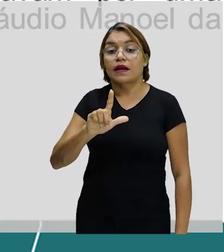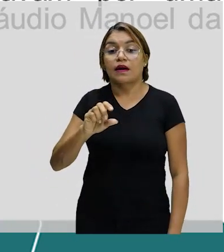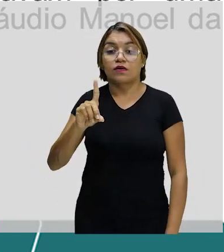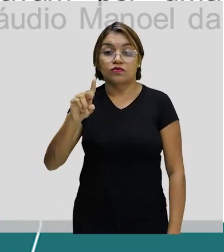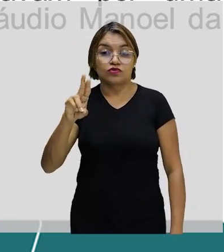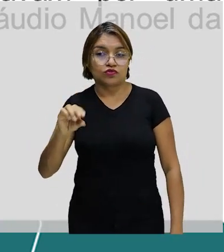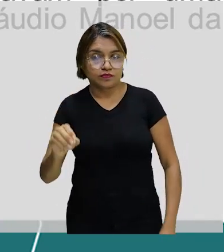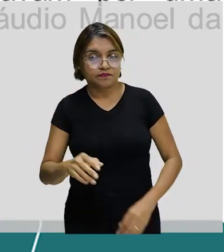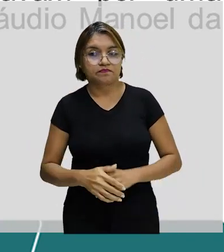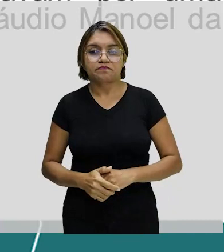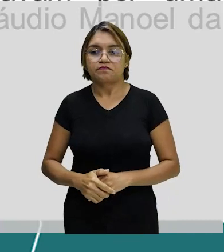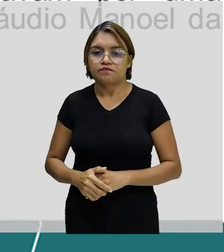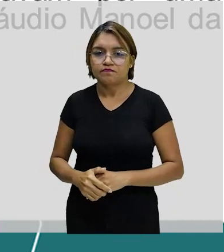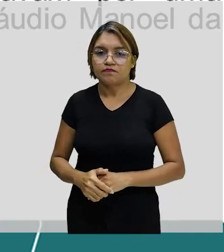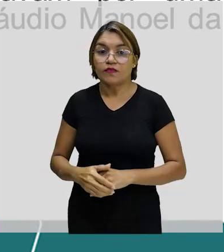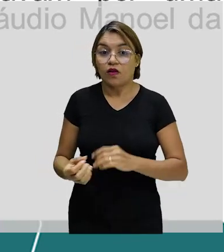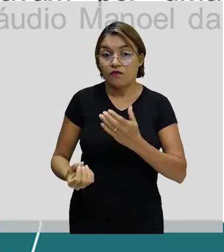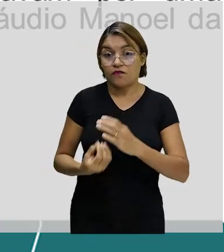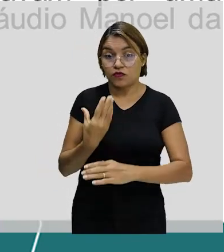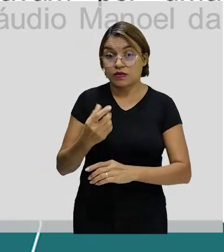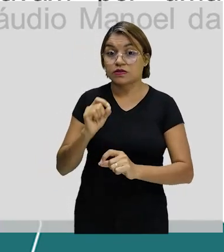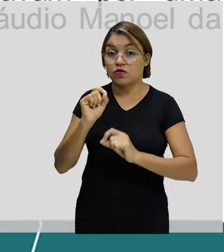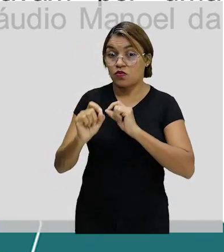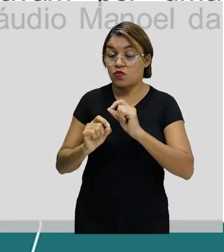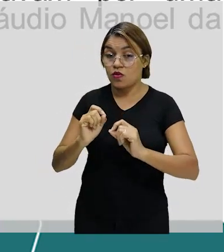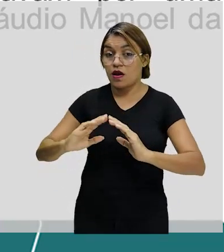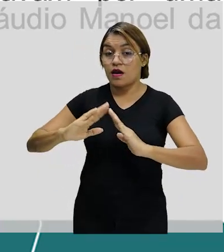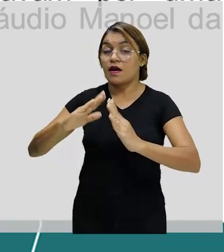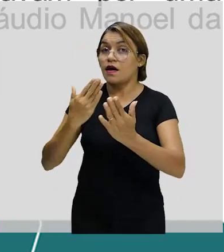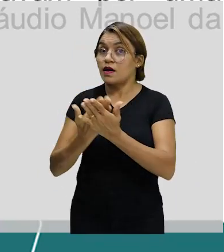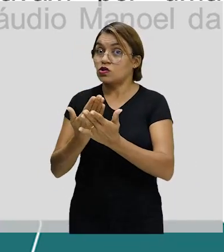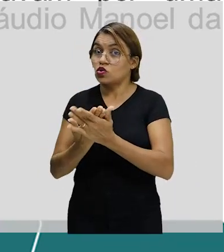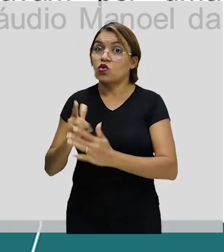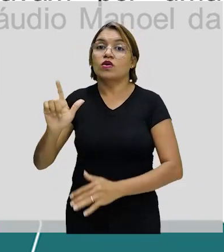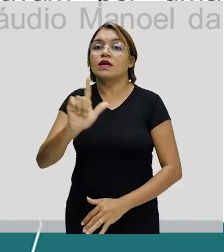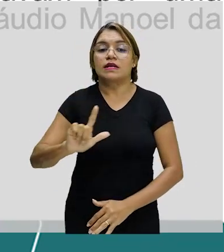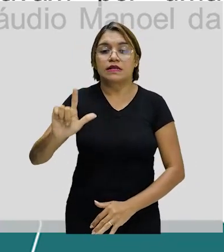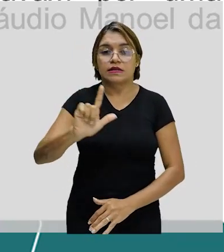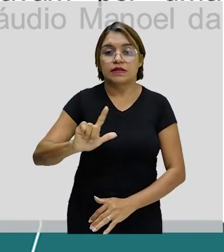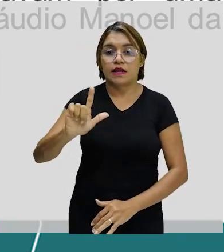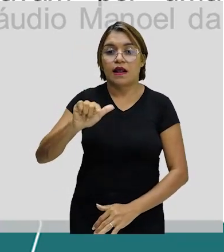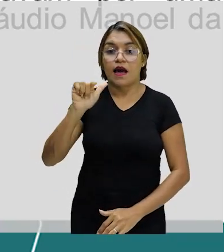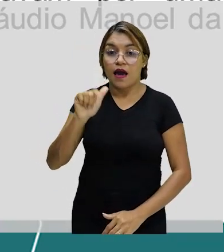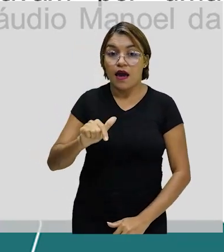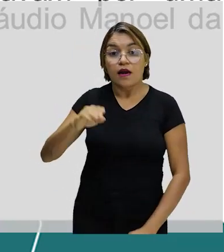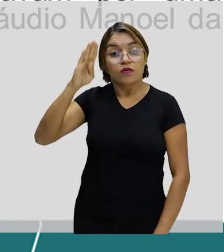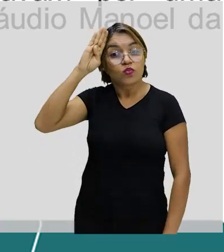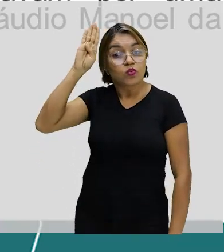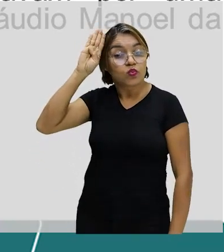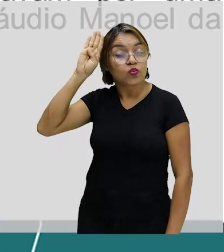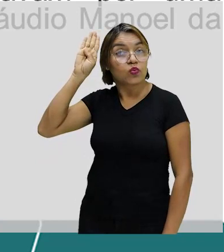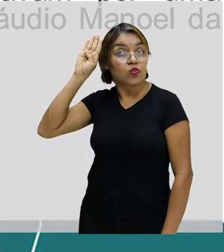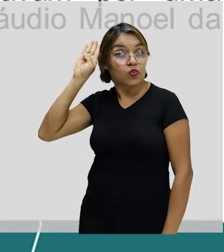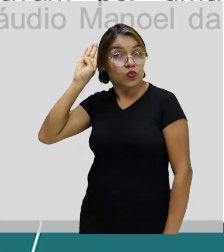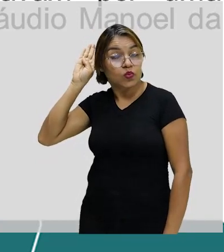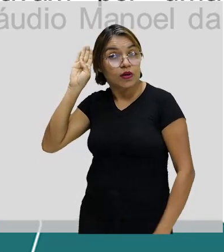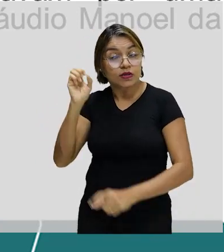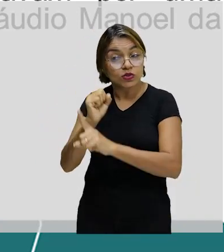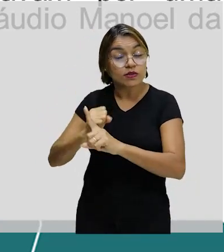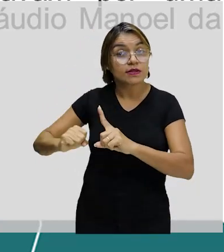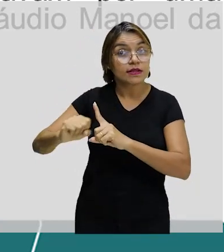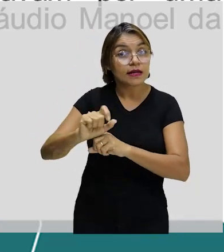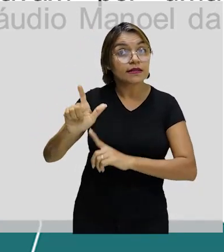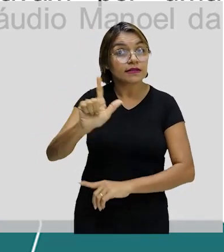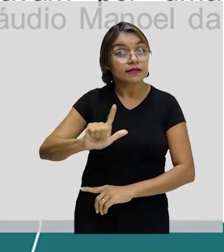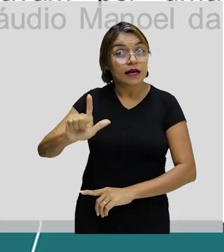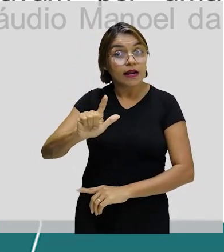Rica. Vale lembrar que o nome dessa escola literária provém das Arcádias, ou seja, das sociedades literárias da época.